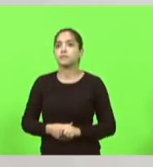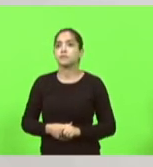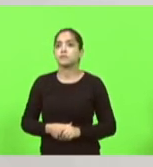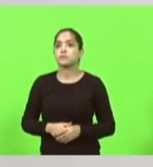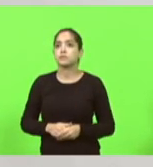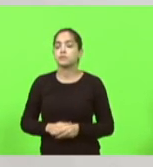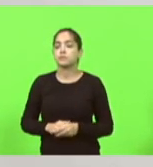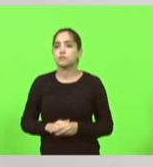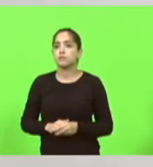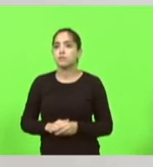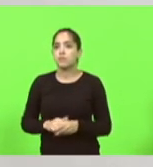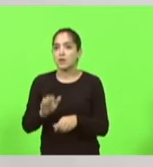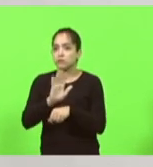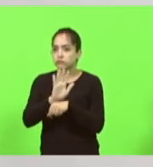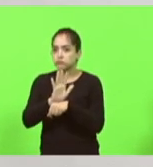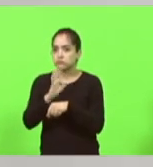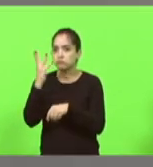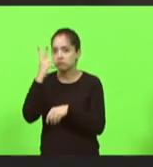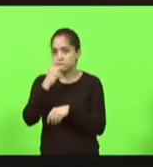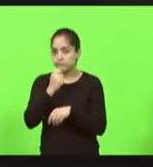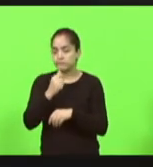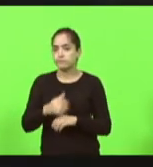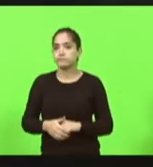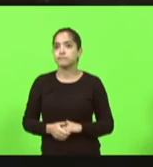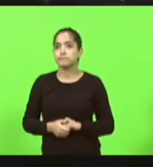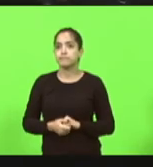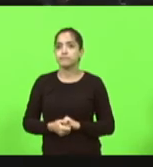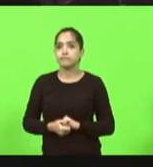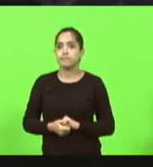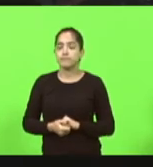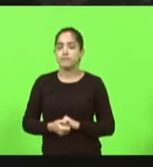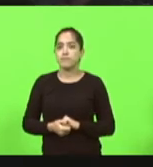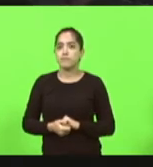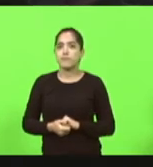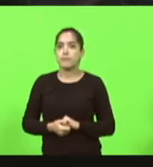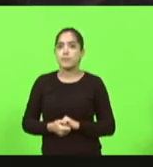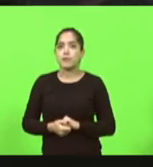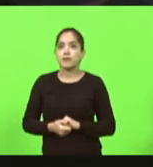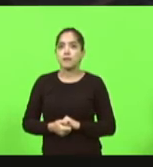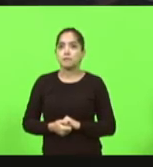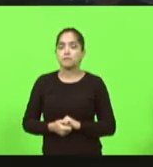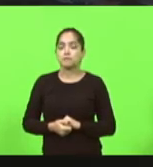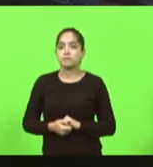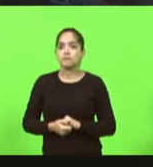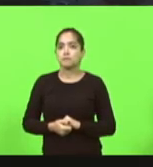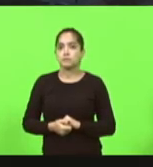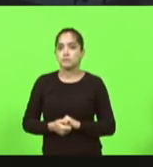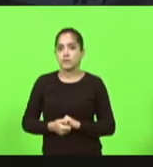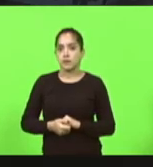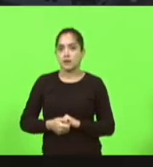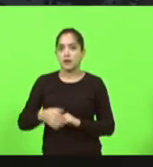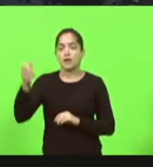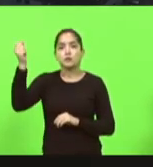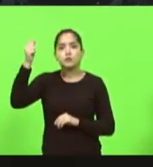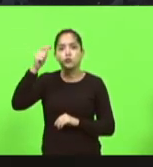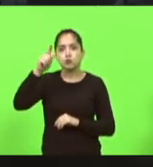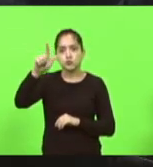que imagens lindas de Tubarão. Ali está um pôr do sol, filmei na